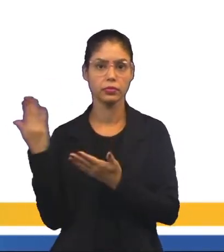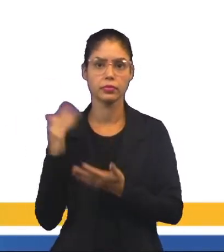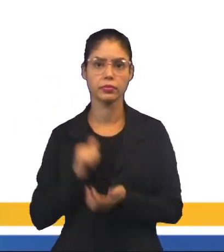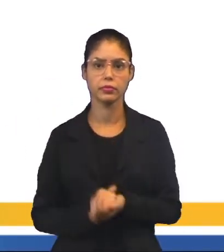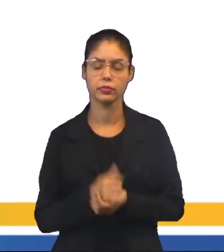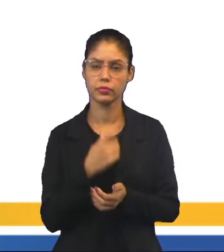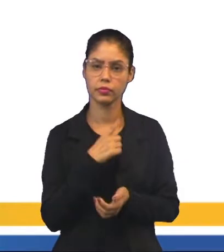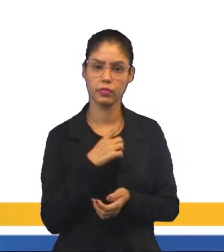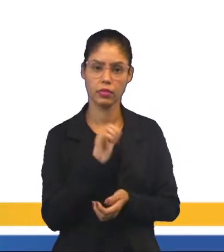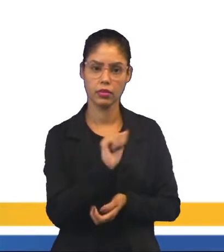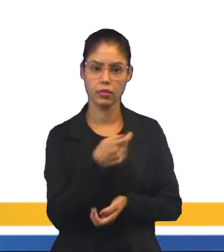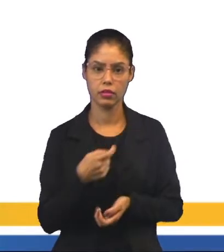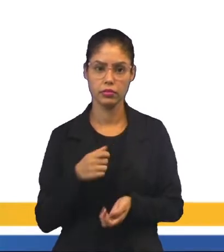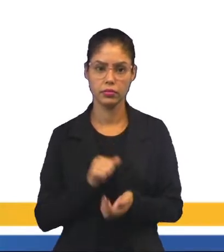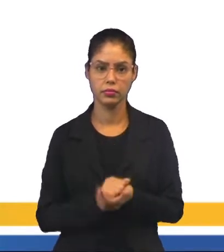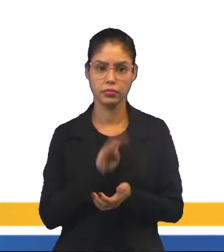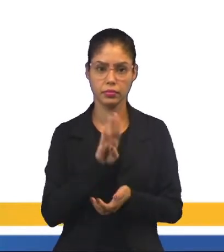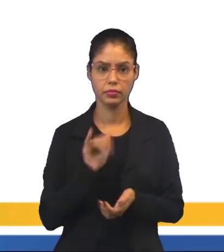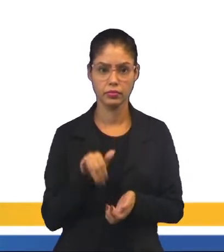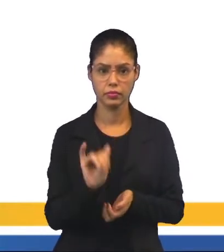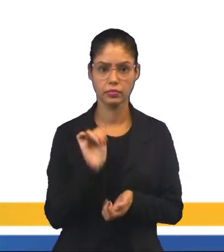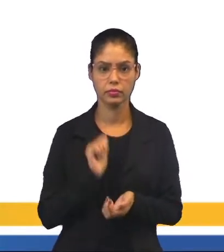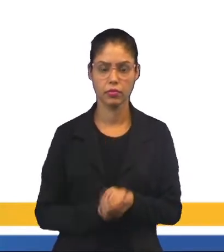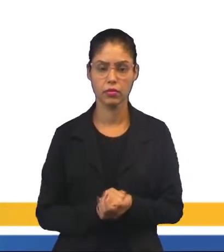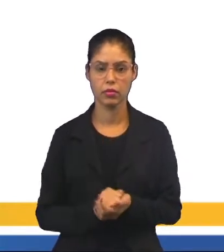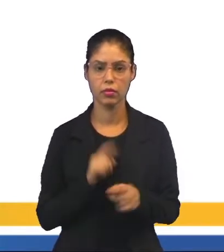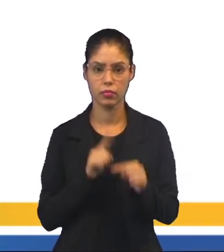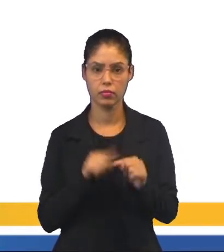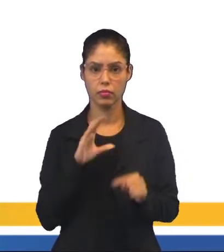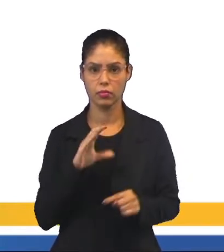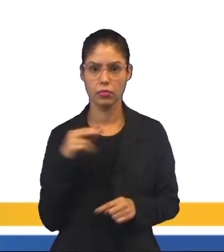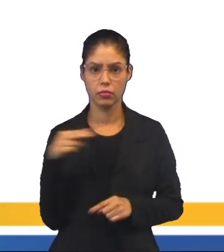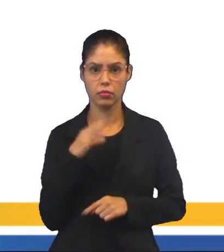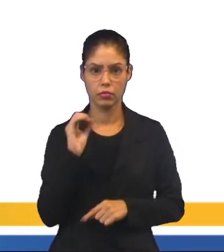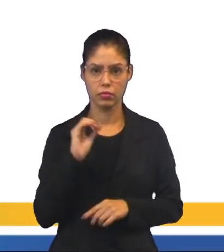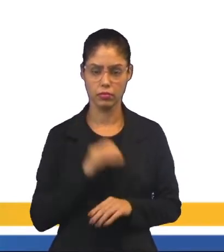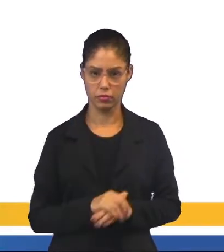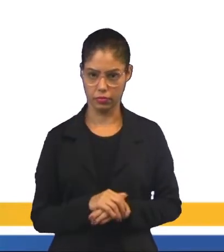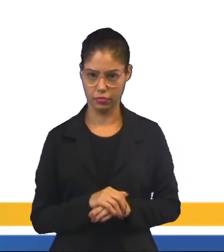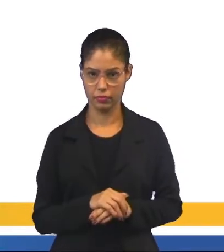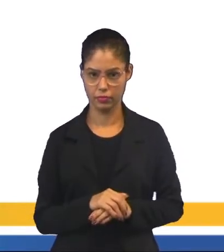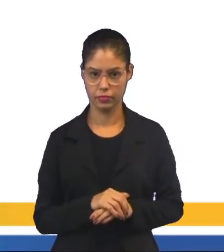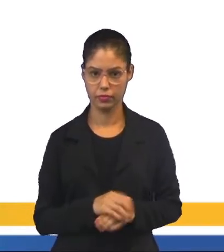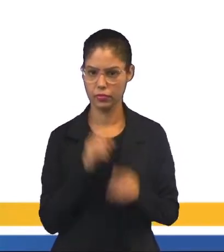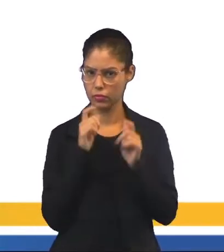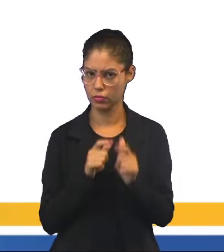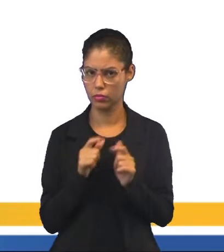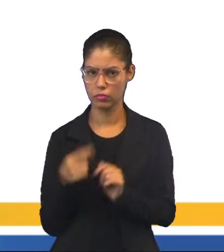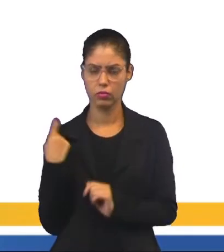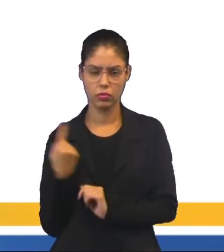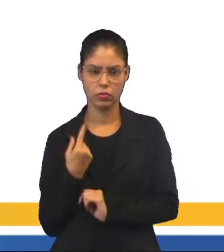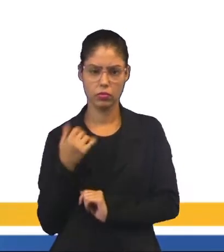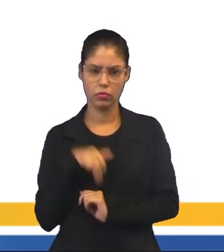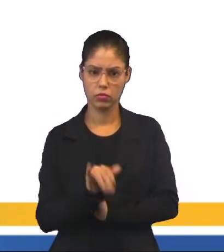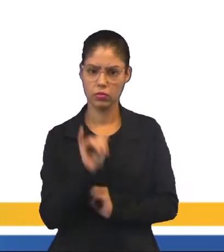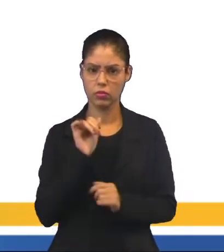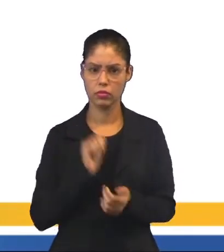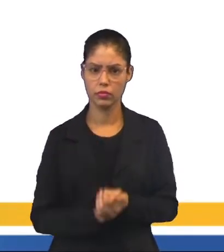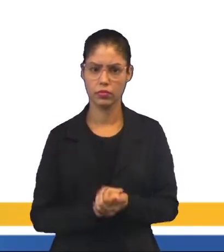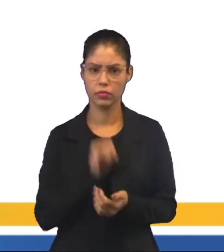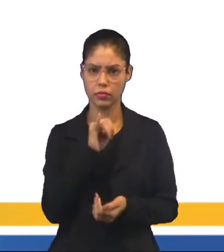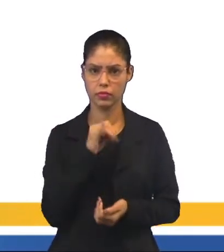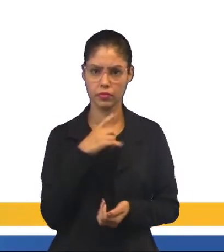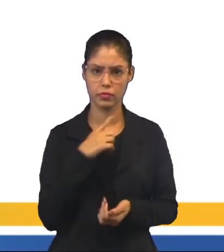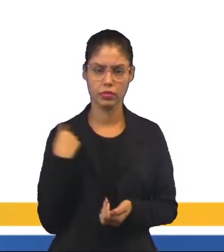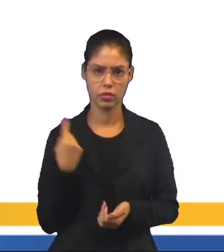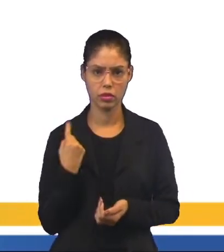ter ax mais by mais c igual a zero, aonde eu isolo o y. Se eu vou